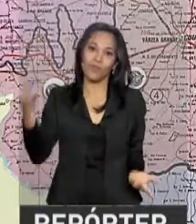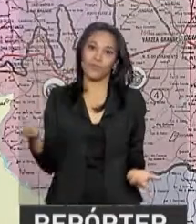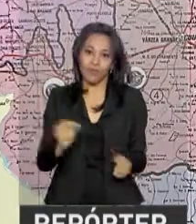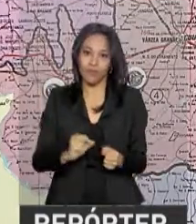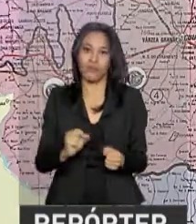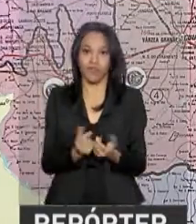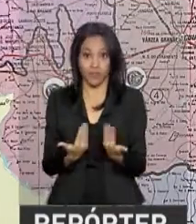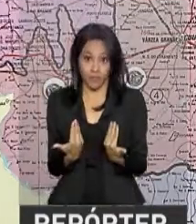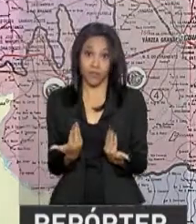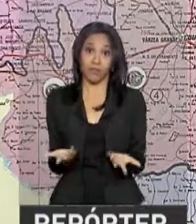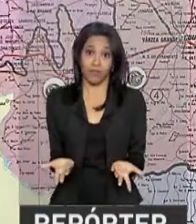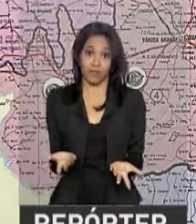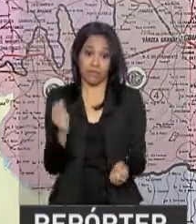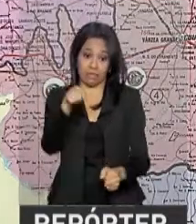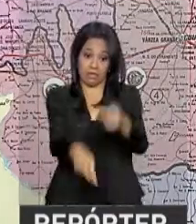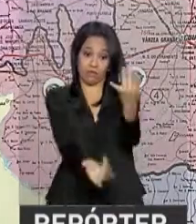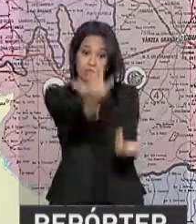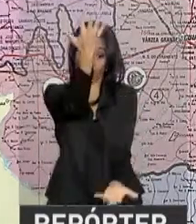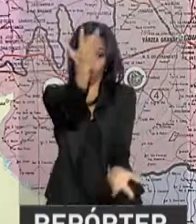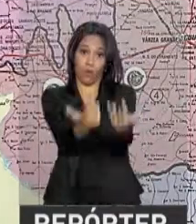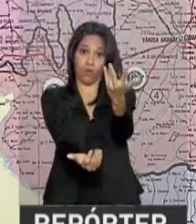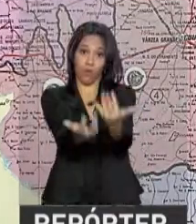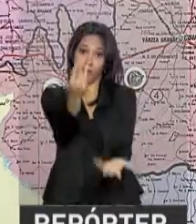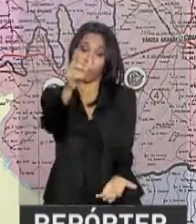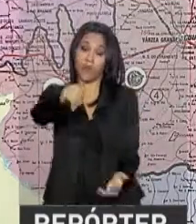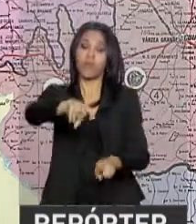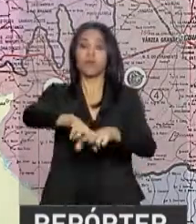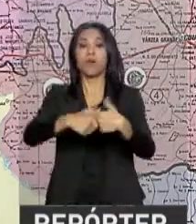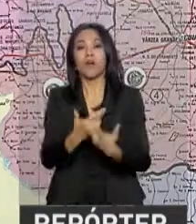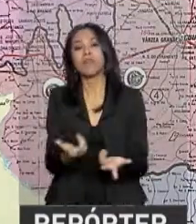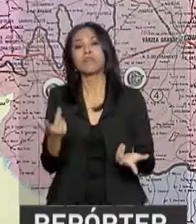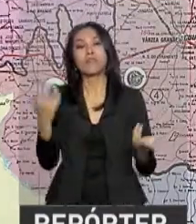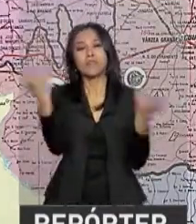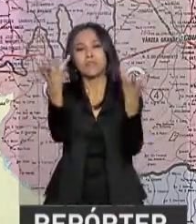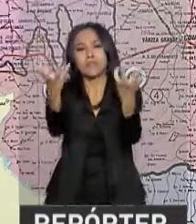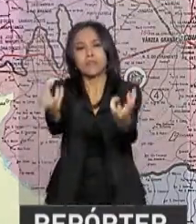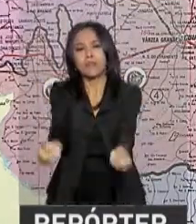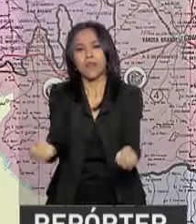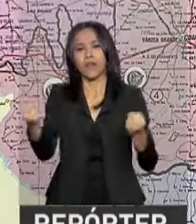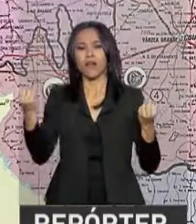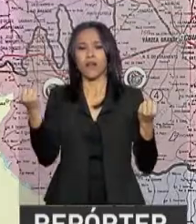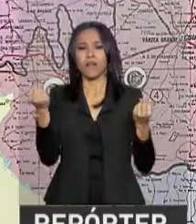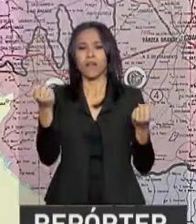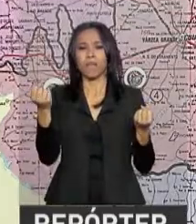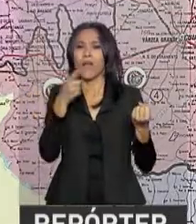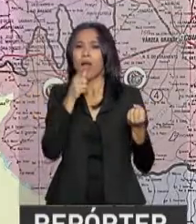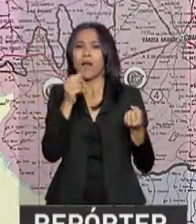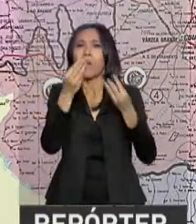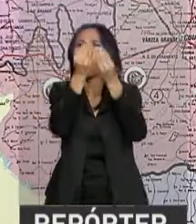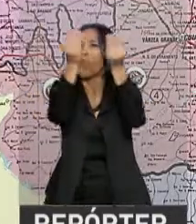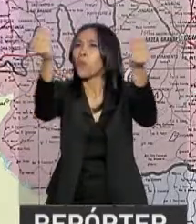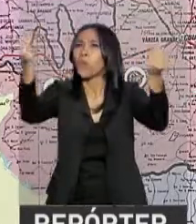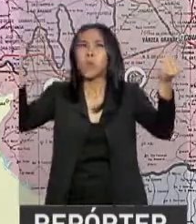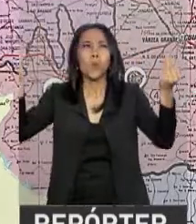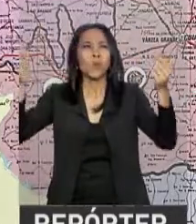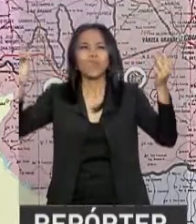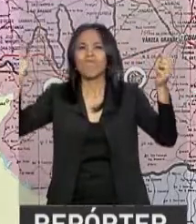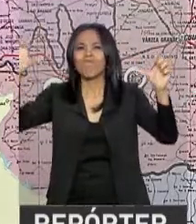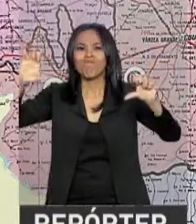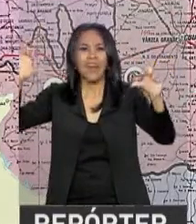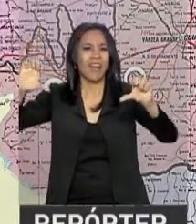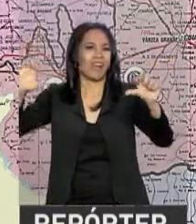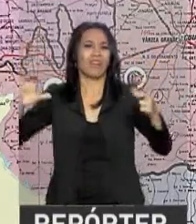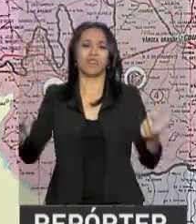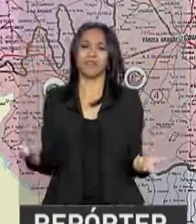homem que causou aquele incêndio e ele foi, devido às condições de seca, de baixa umidade relativa do ar, de baixa umidade